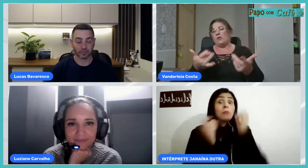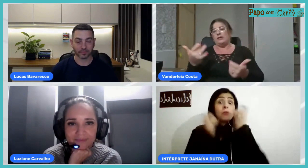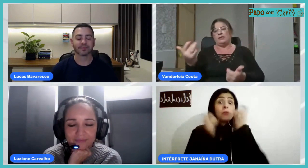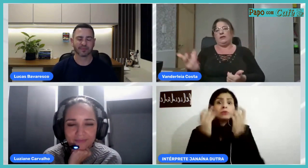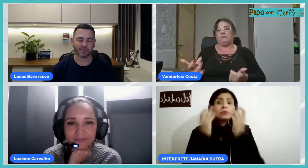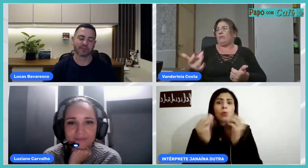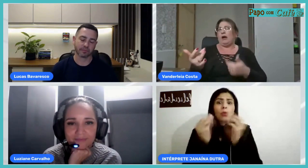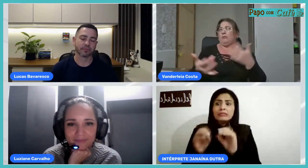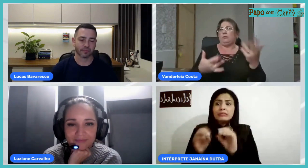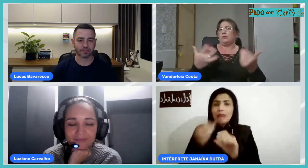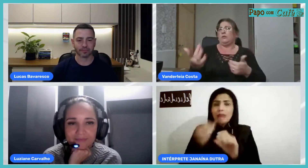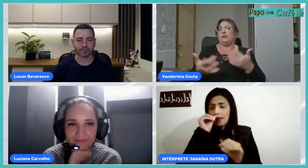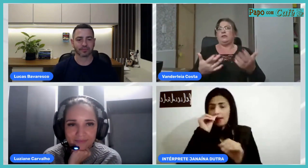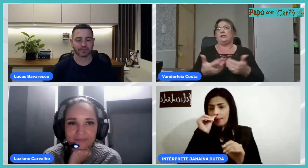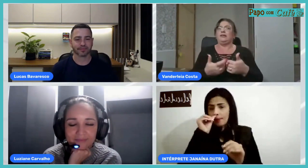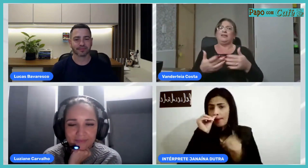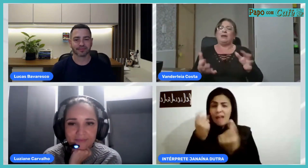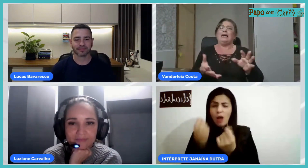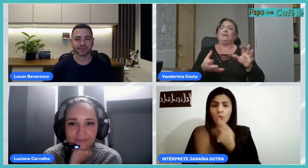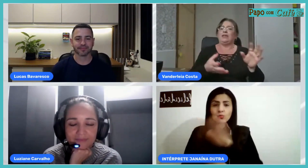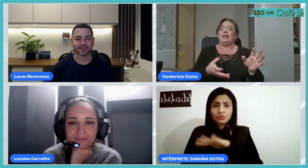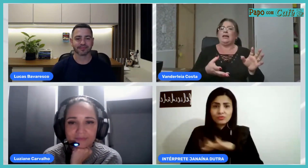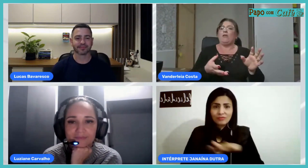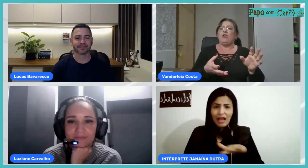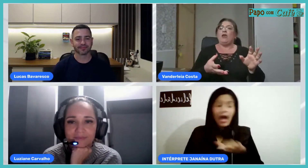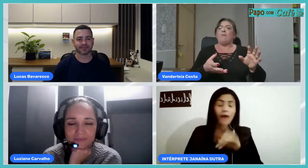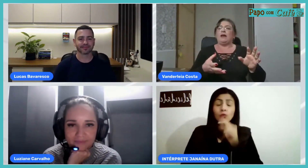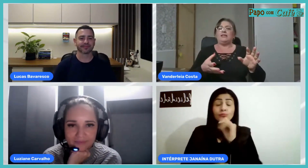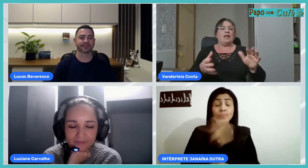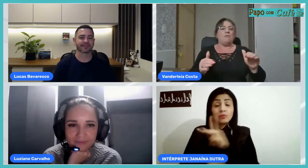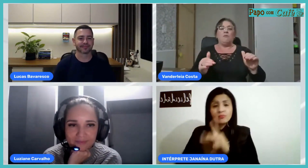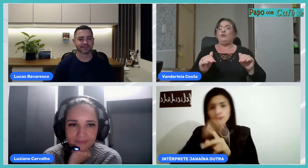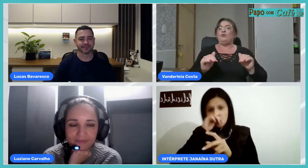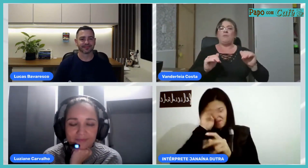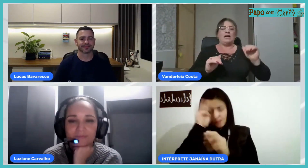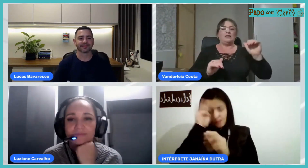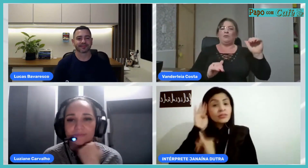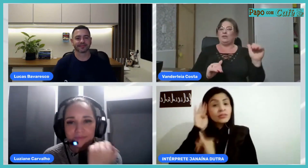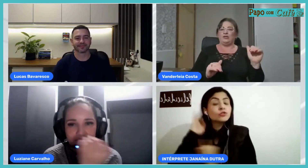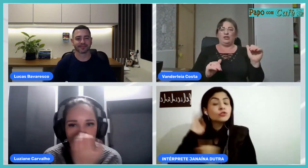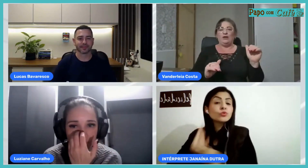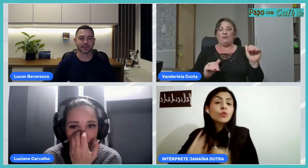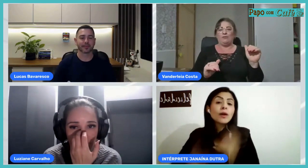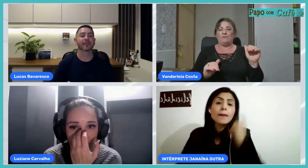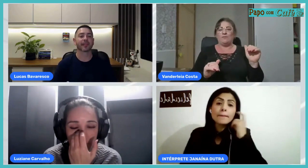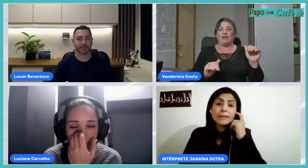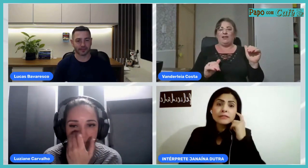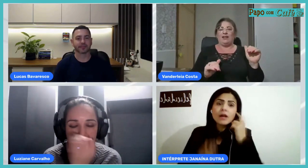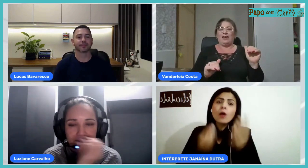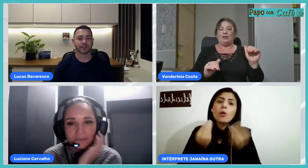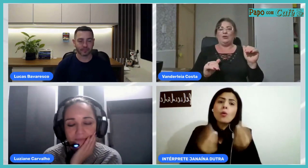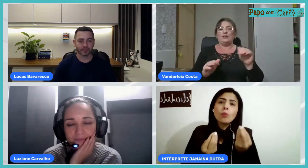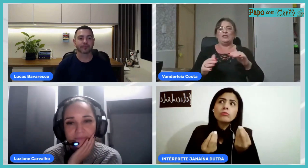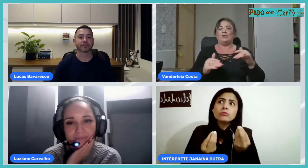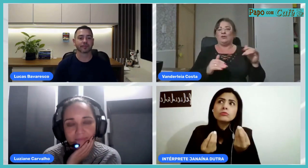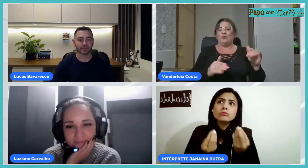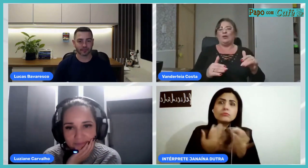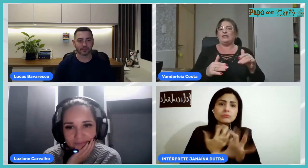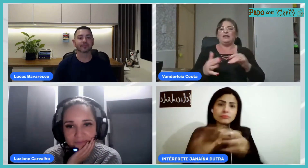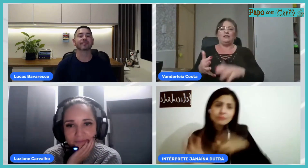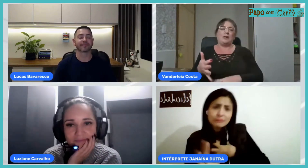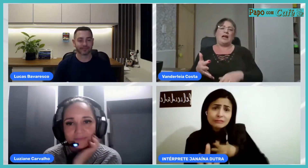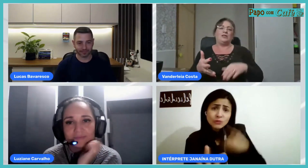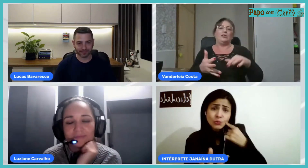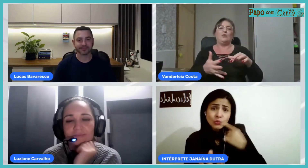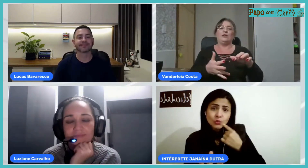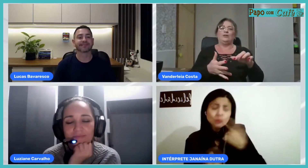Acontece algumas coisas assim que não tá legal, mas é muito mais positivo, né, dos